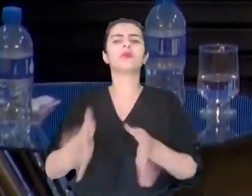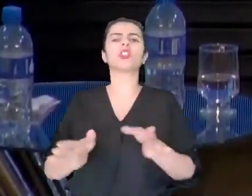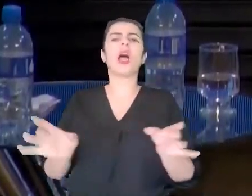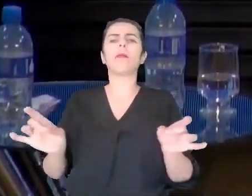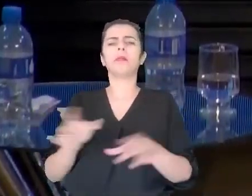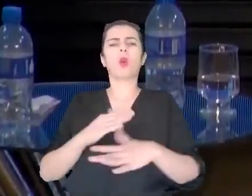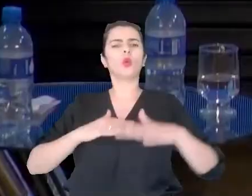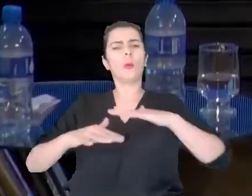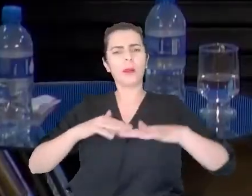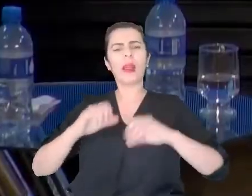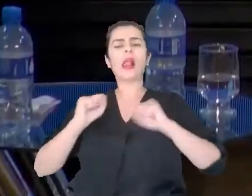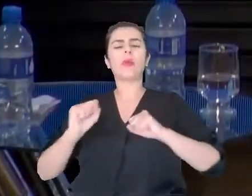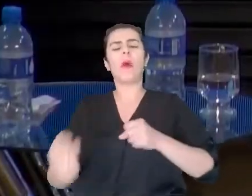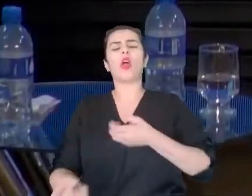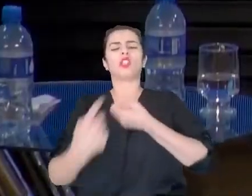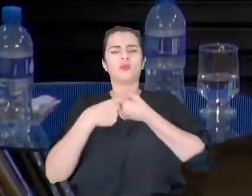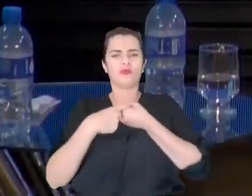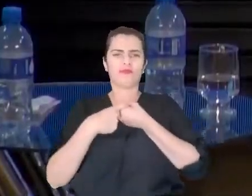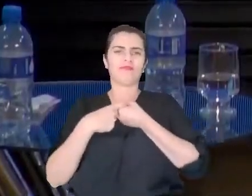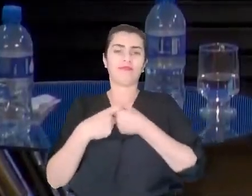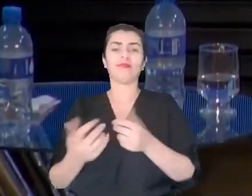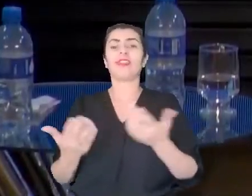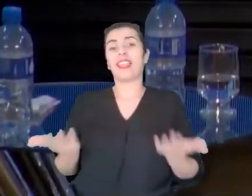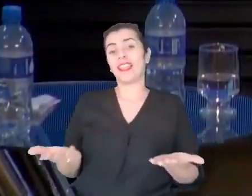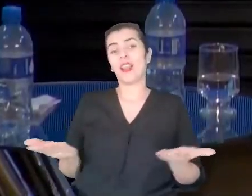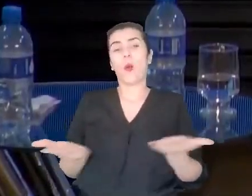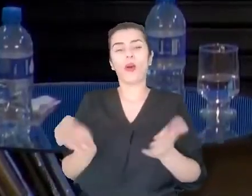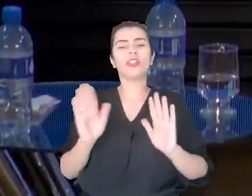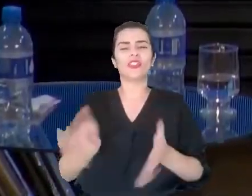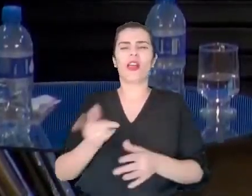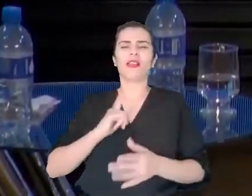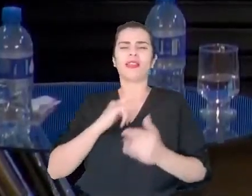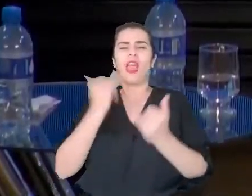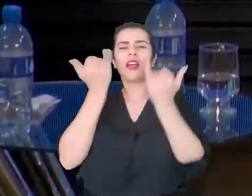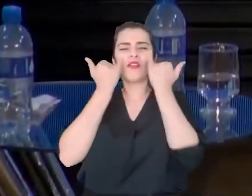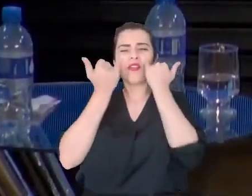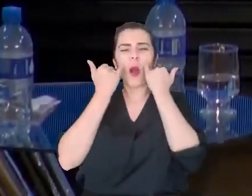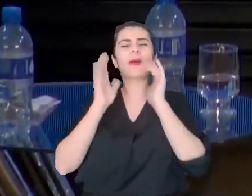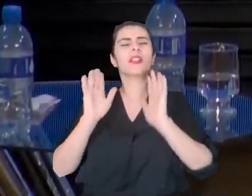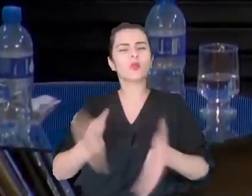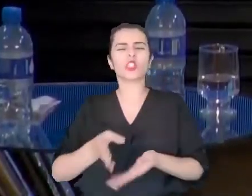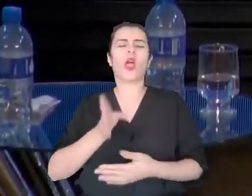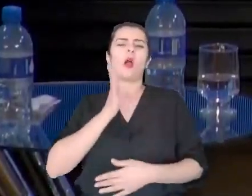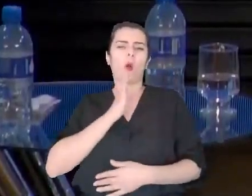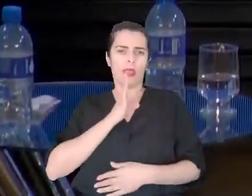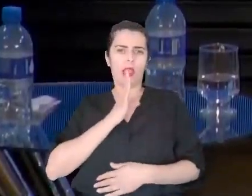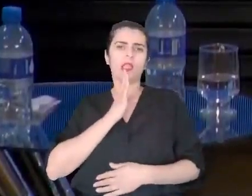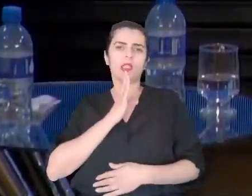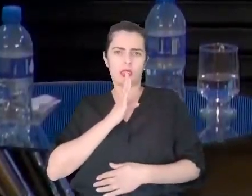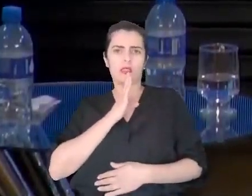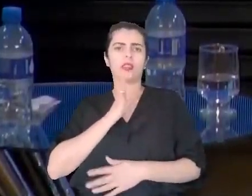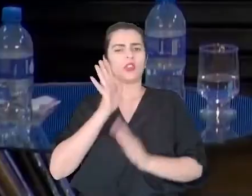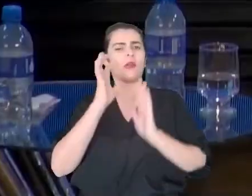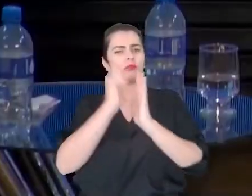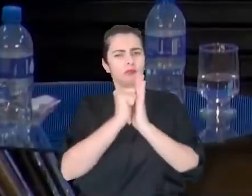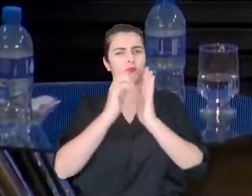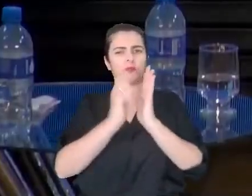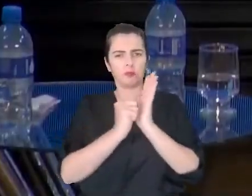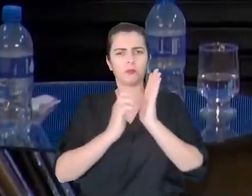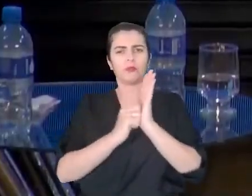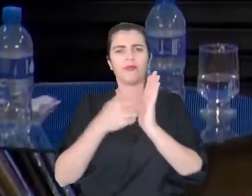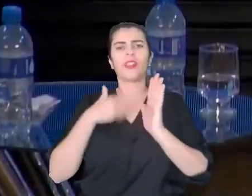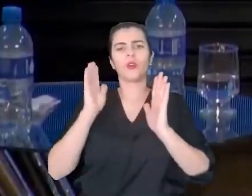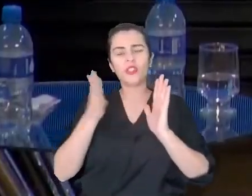retomada. Então, hoje, a gente já tem essa sensibilidade, isso já é mais registrado também, para a gente poder fazer